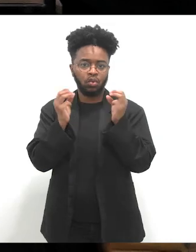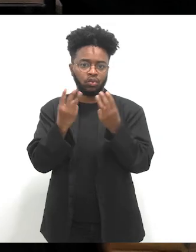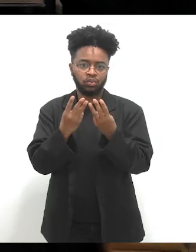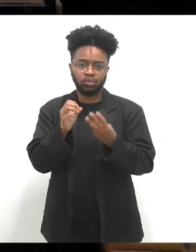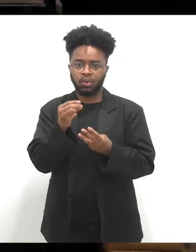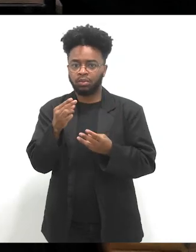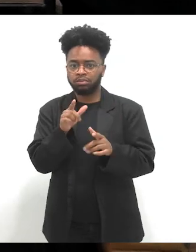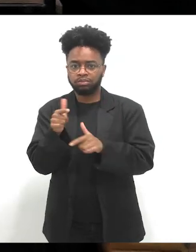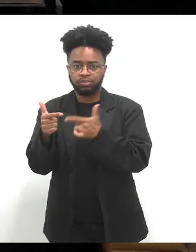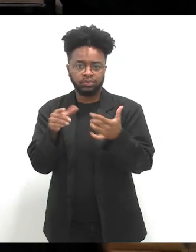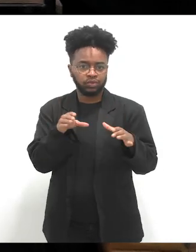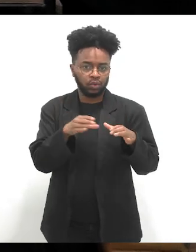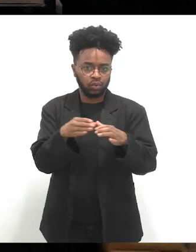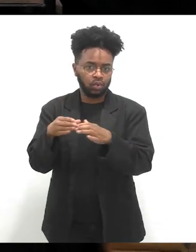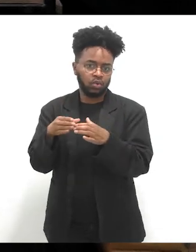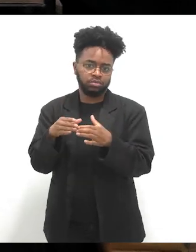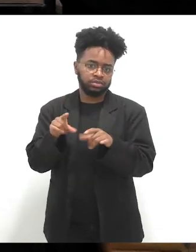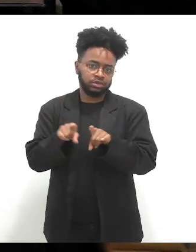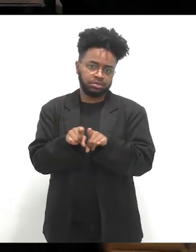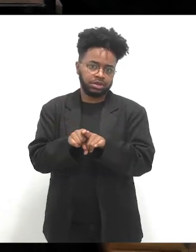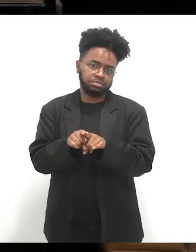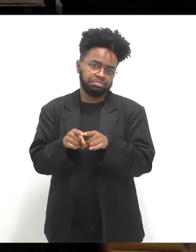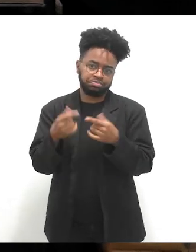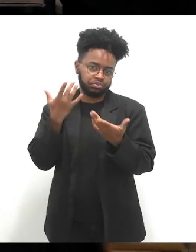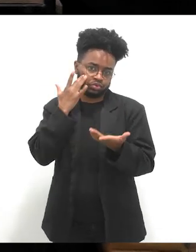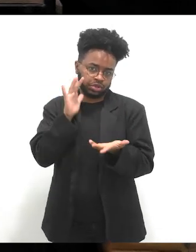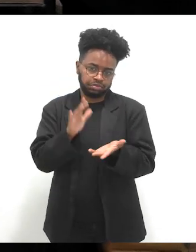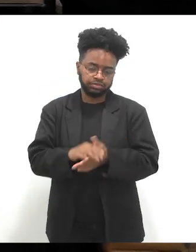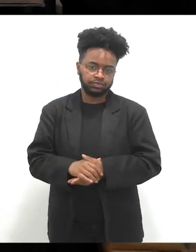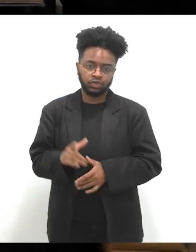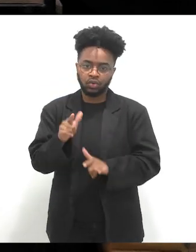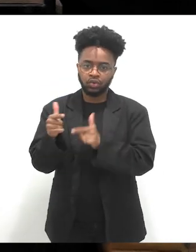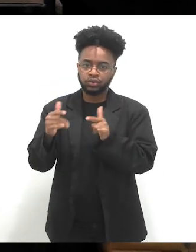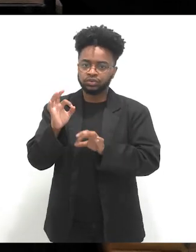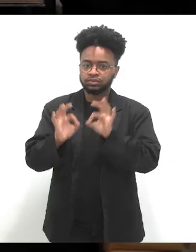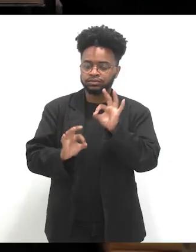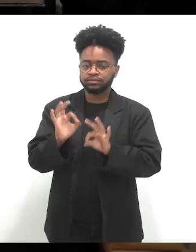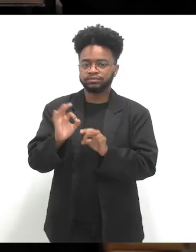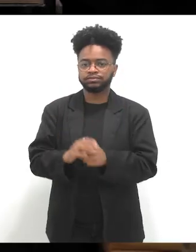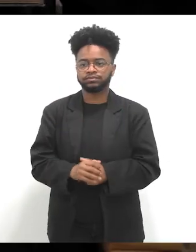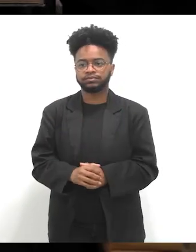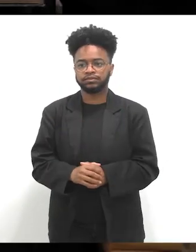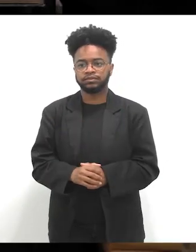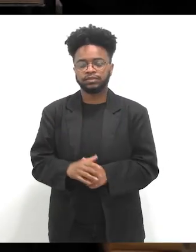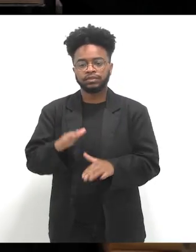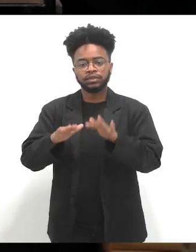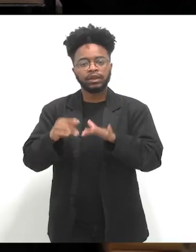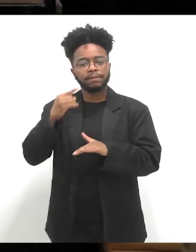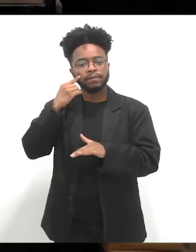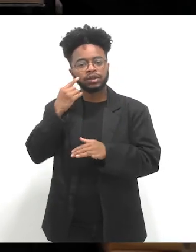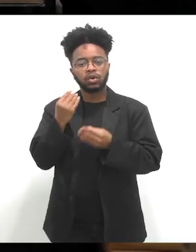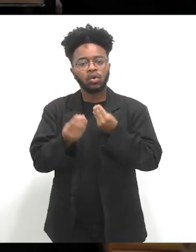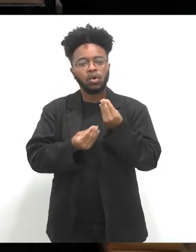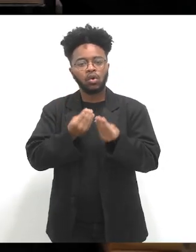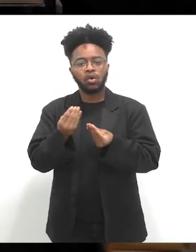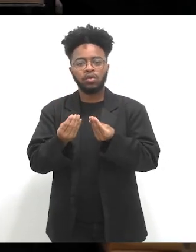pensar em outros blocos multilaterais, né, bilaterais, enfim, outras organizações possíveis, de algum modo